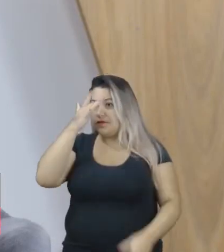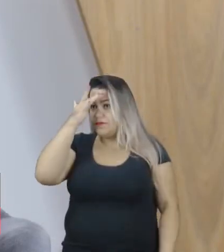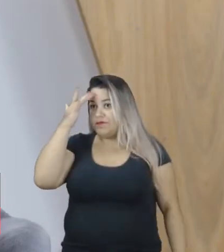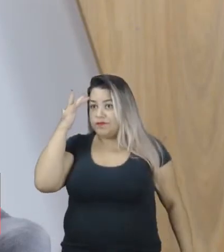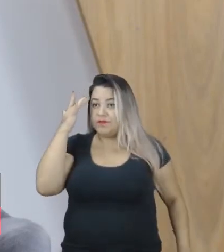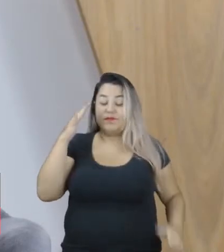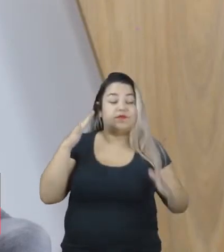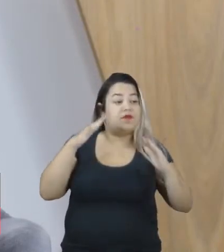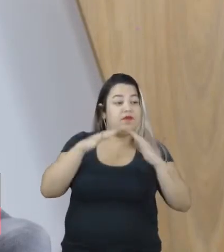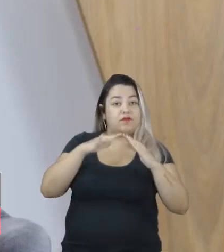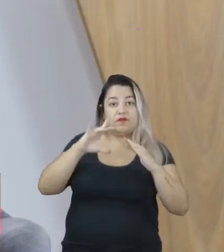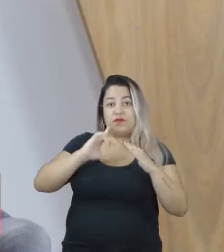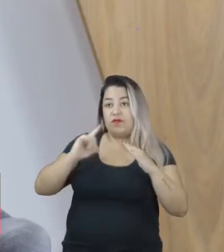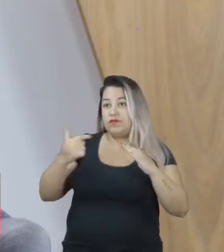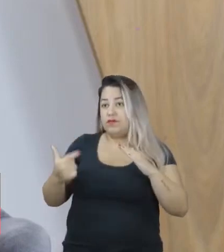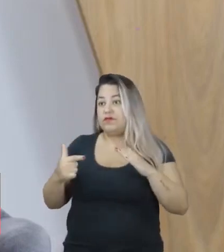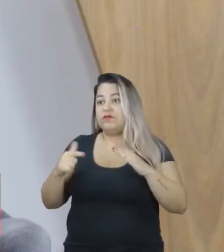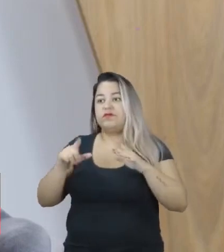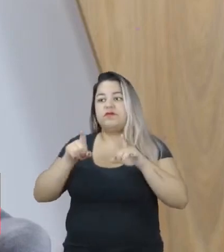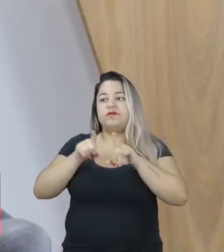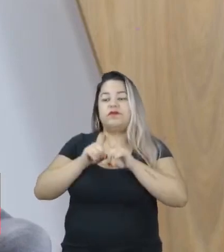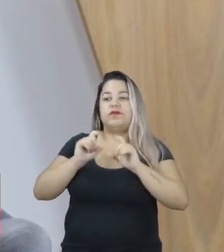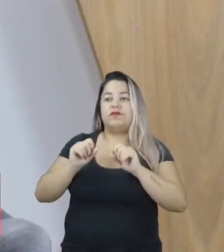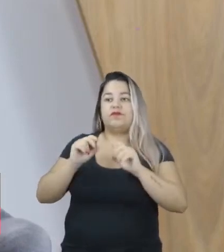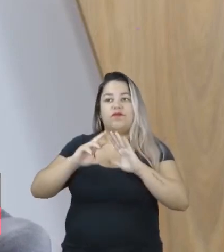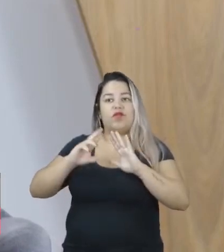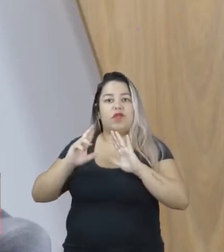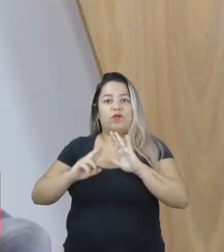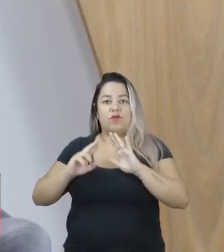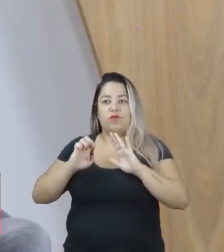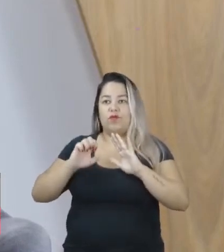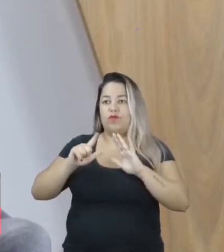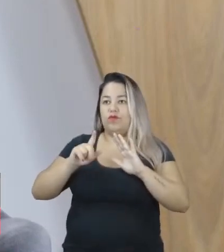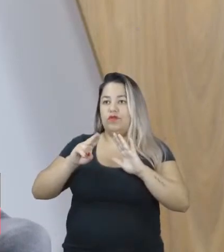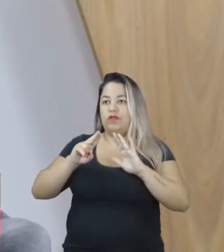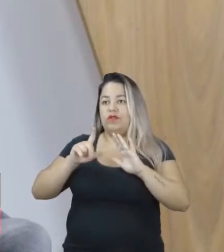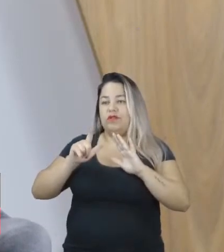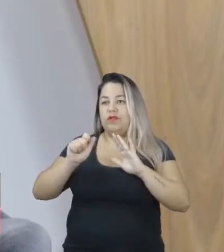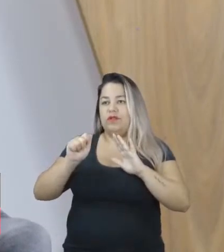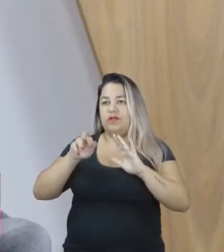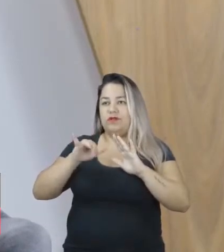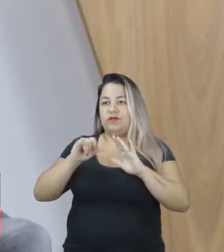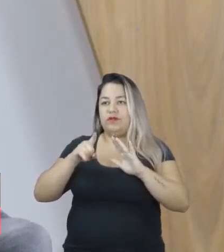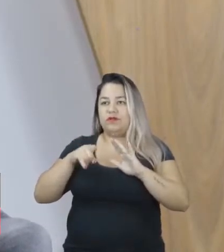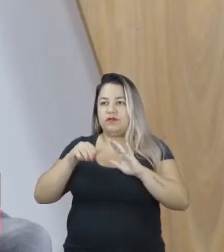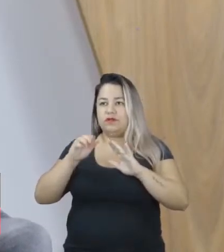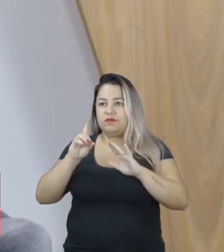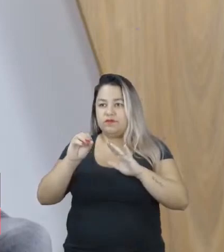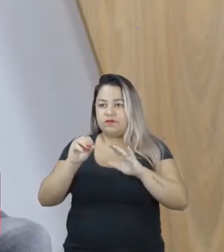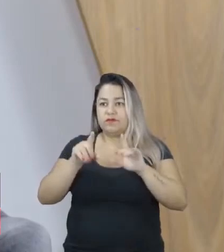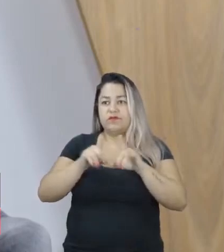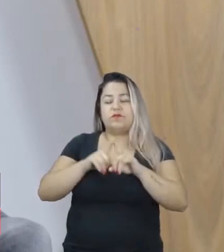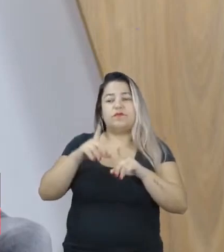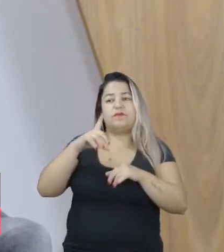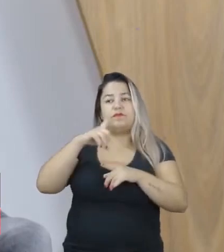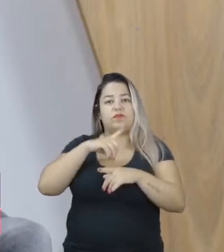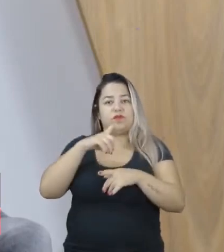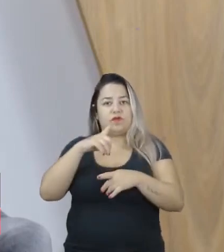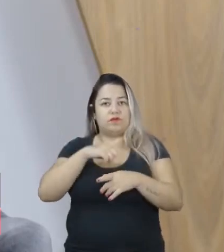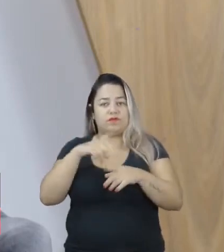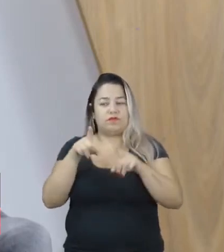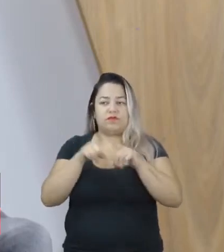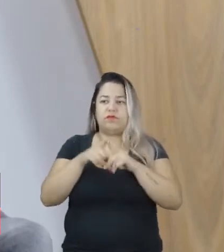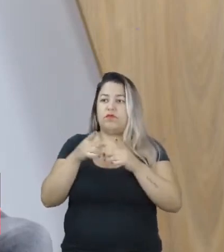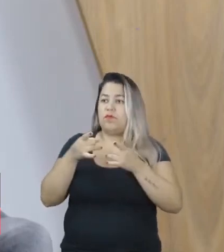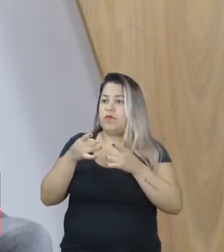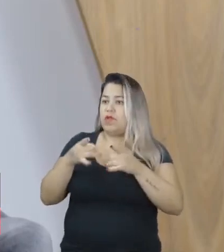União, mas que não têm a titulação, ainda não foi regularizado. A gente tem a provisão de habitação mesmo, né? Então pegar prédios que estão